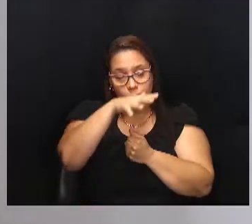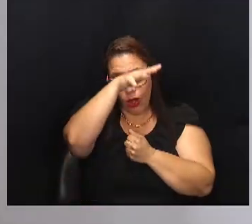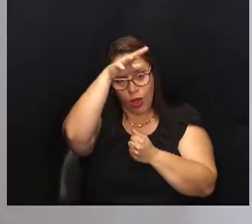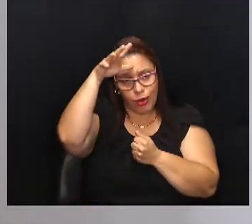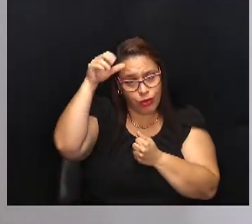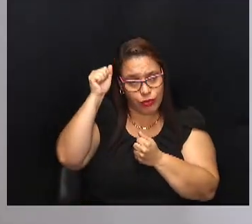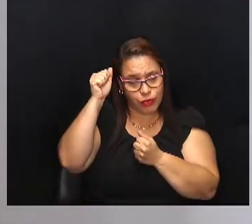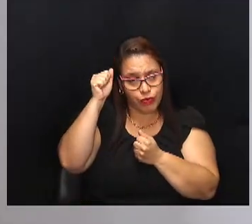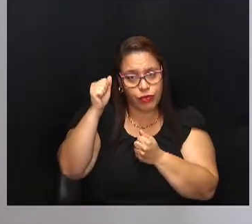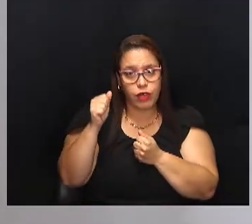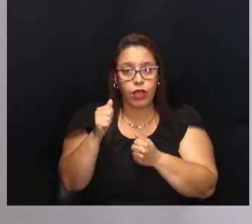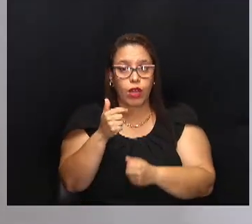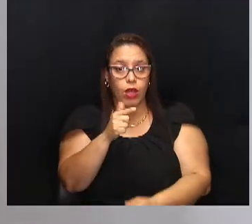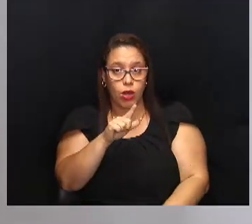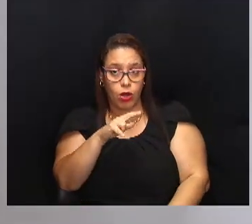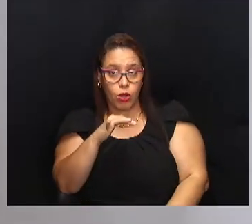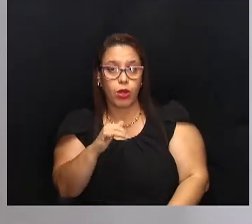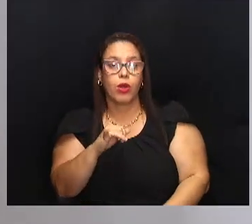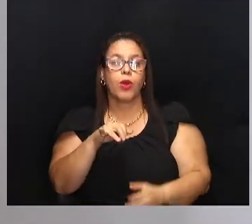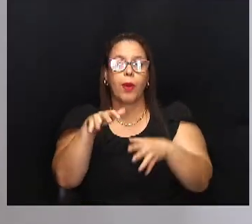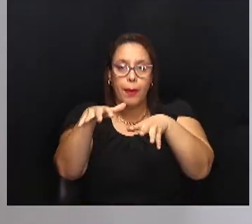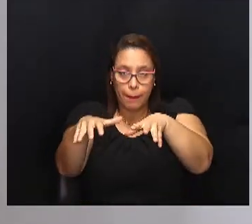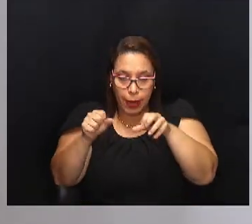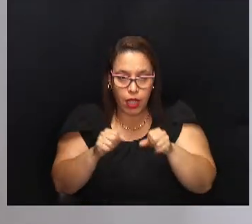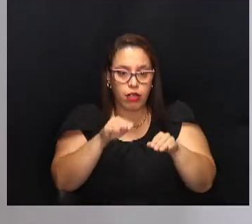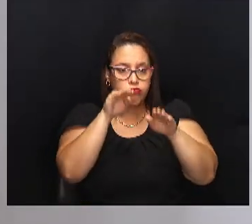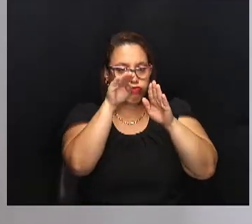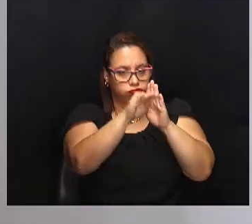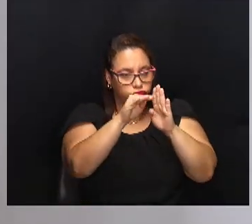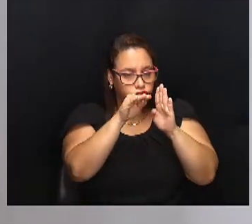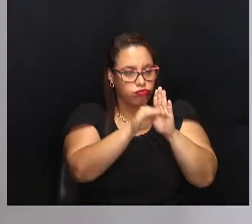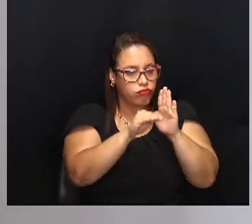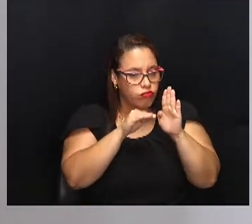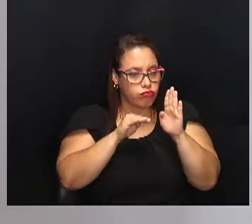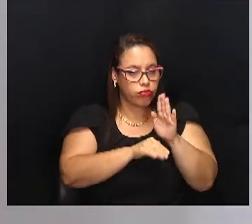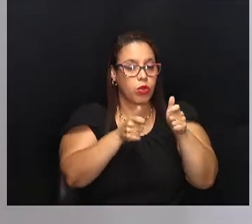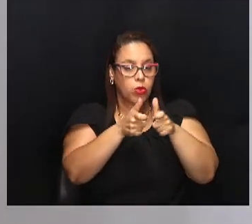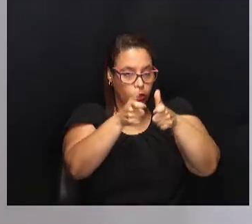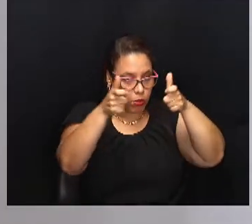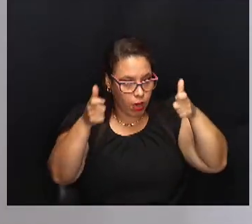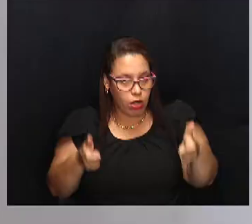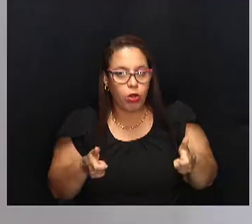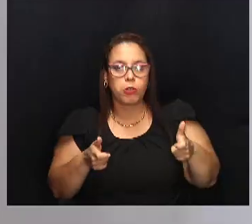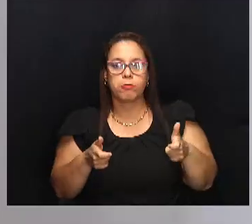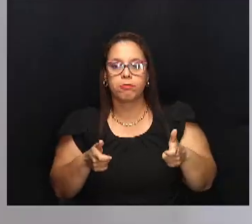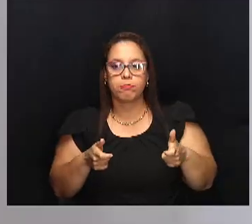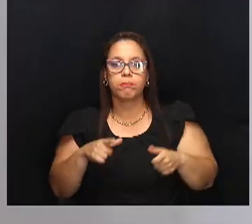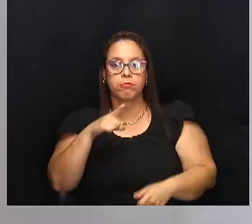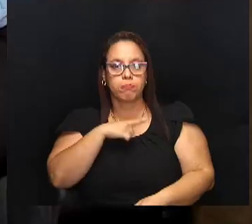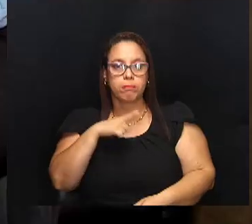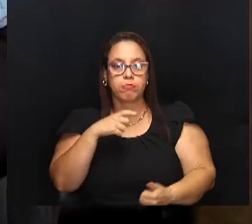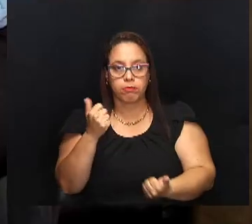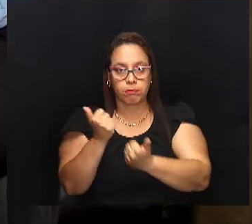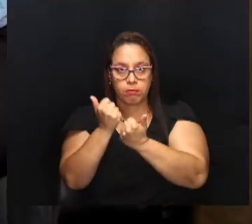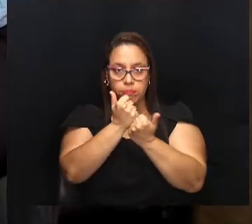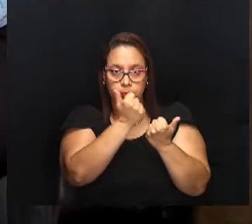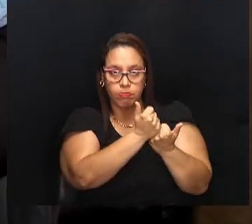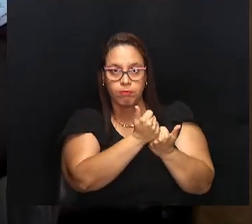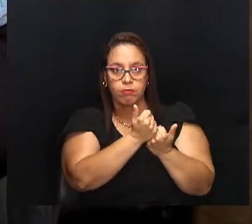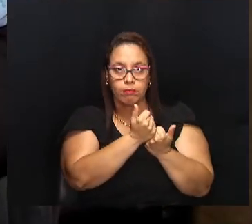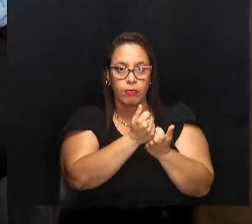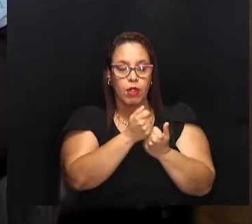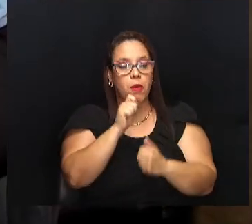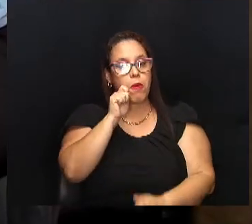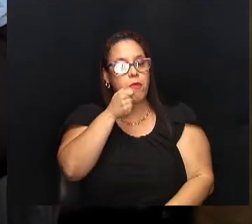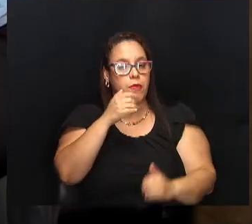vai falar, Lu, se não for ter aula, pega mesmo assim e faz aí um estoque para um evento maior, né? Então, e tem também o parceiro da